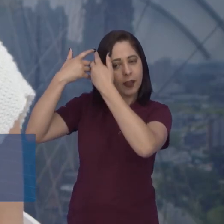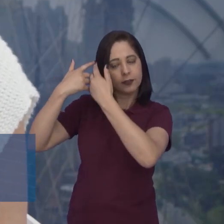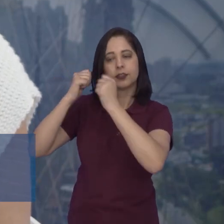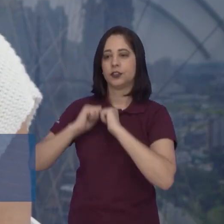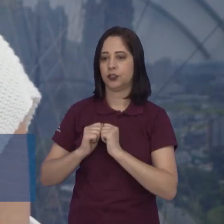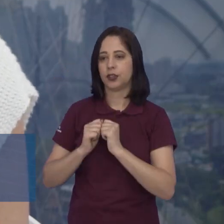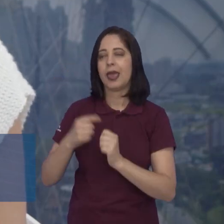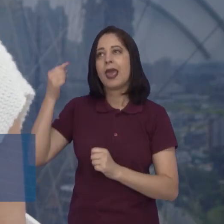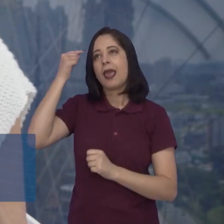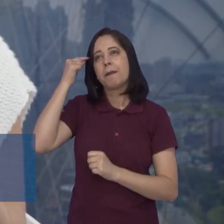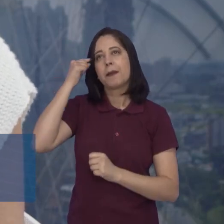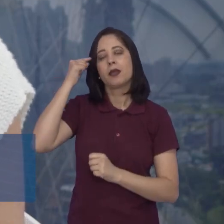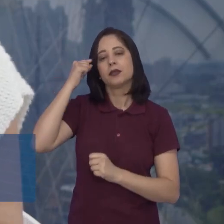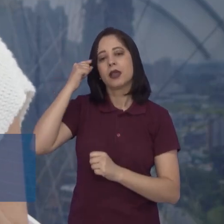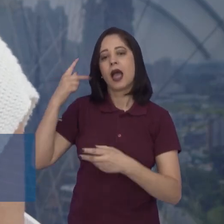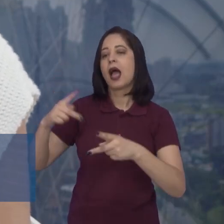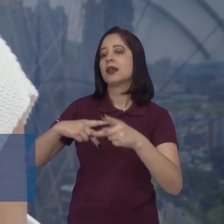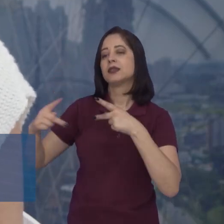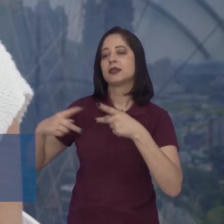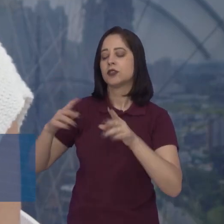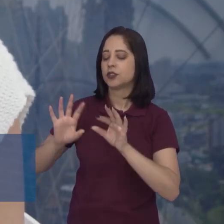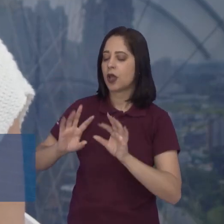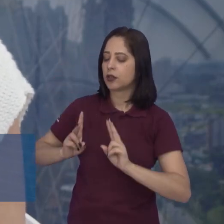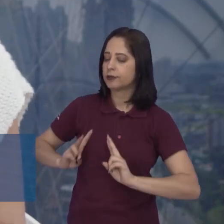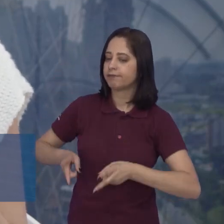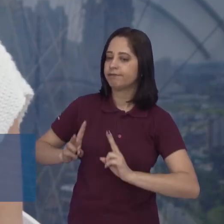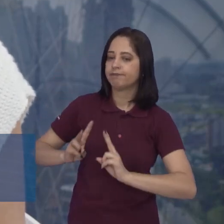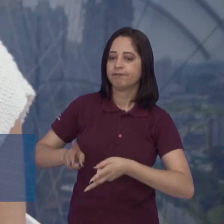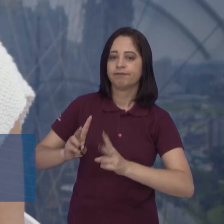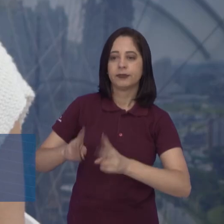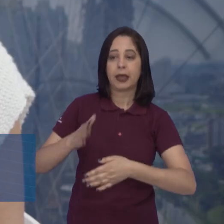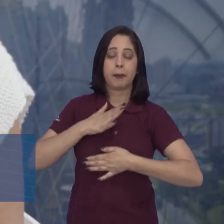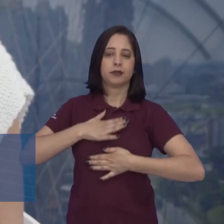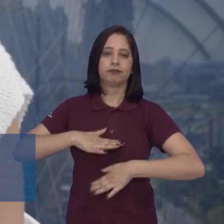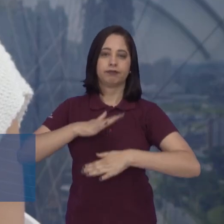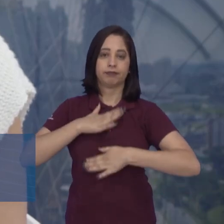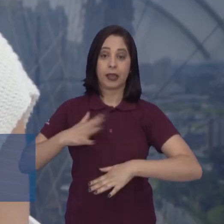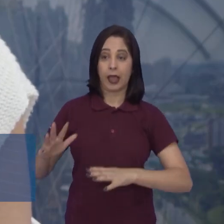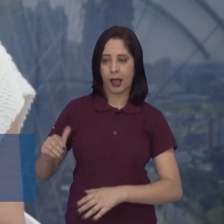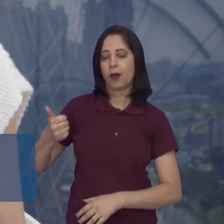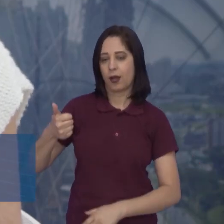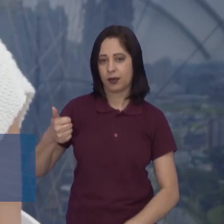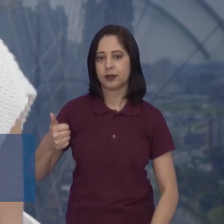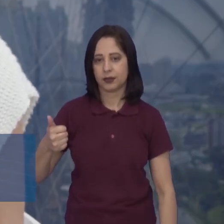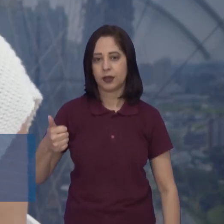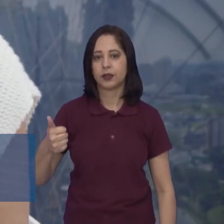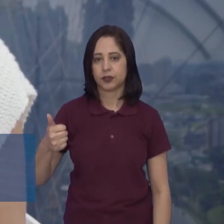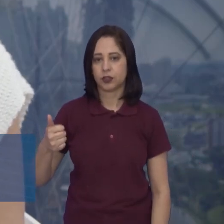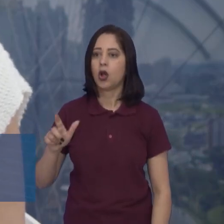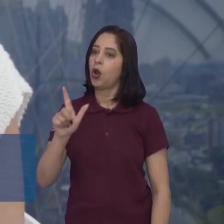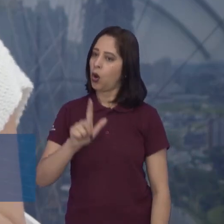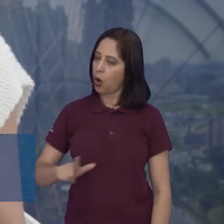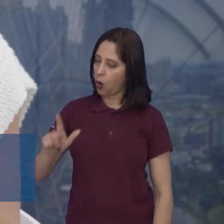mantenha com esse alcance que ela tem hoje e com essa qualidade que ela tem hoje, óbvio, com algumas questões